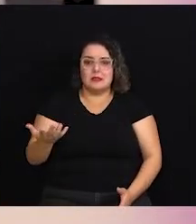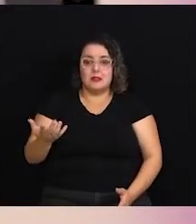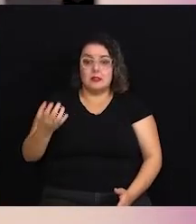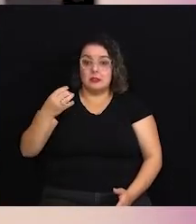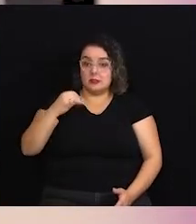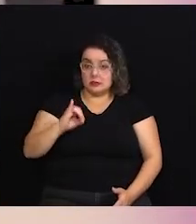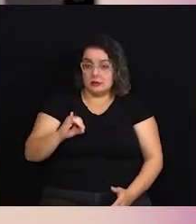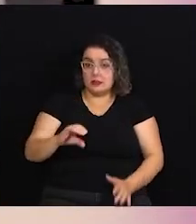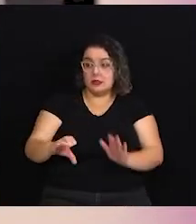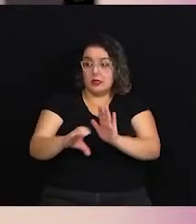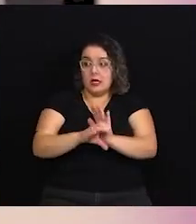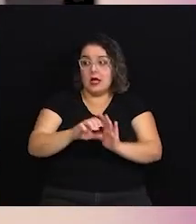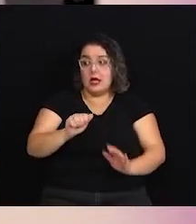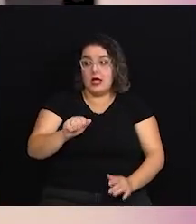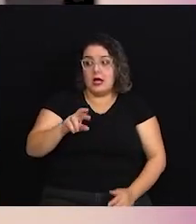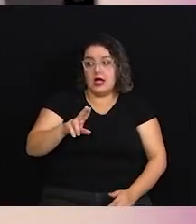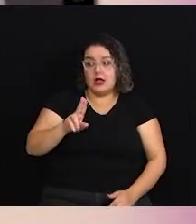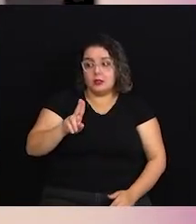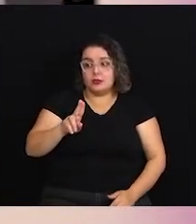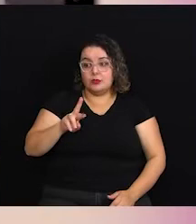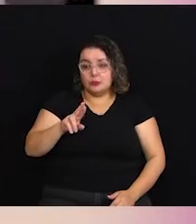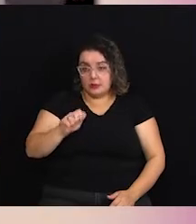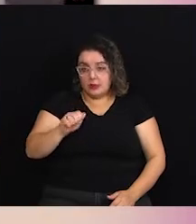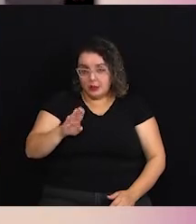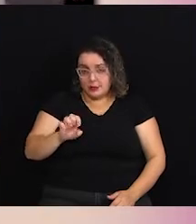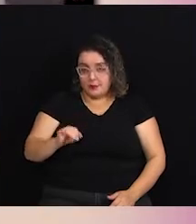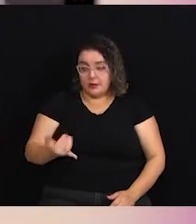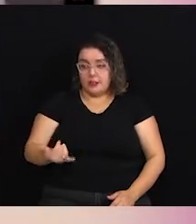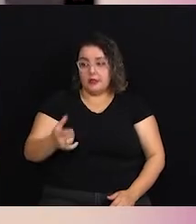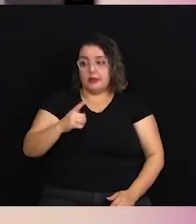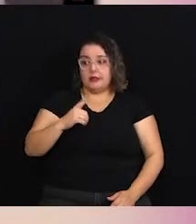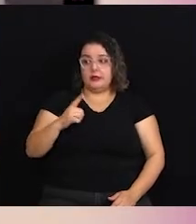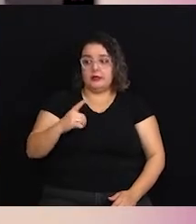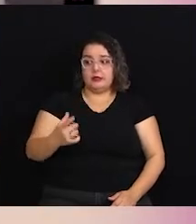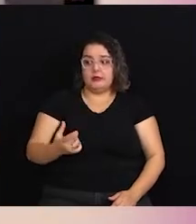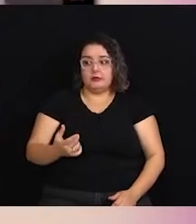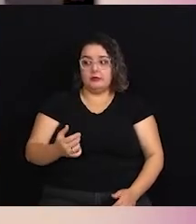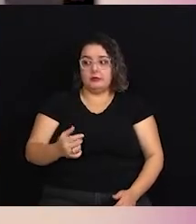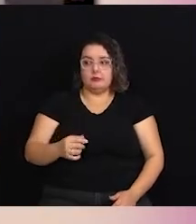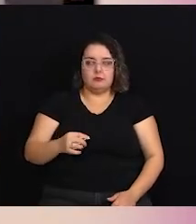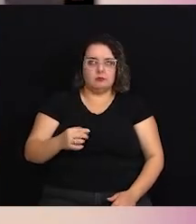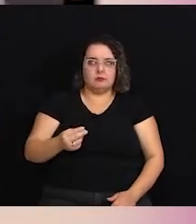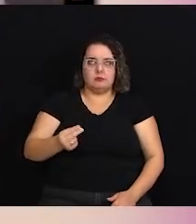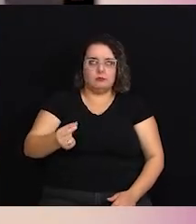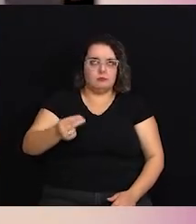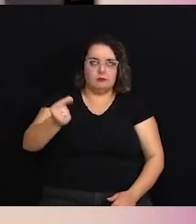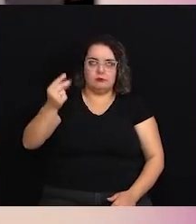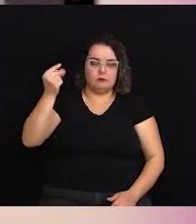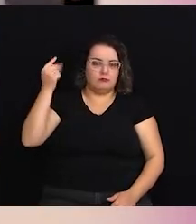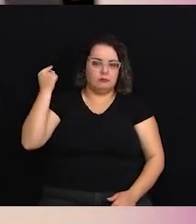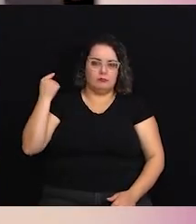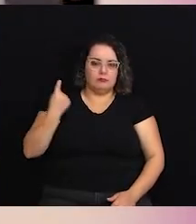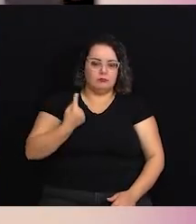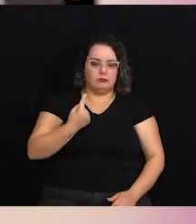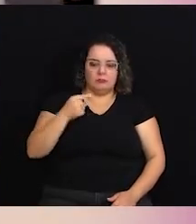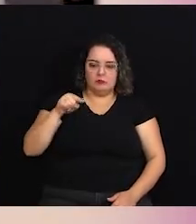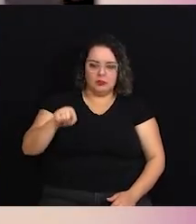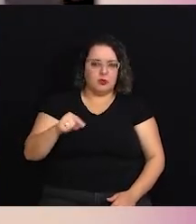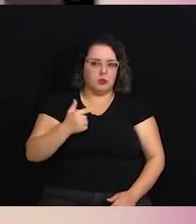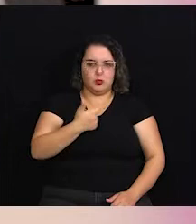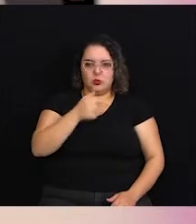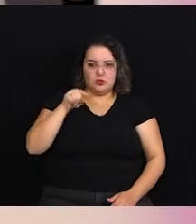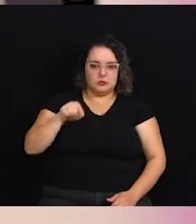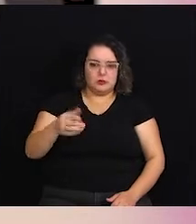no código de hamurábi que é um código que tem alguns mil anos acho uns 1100